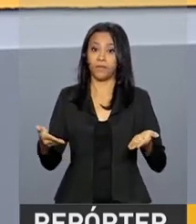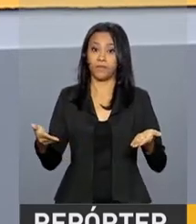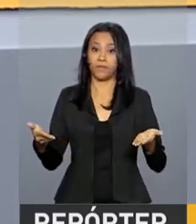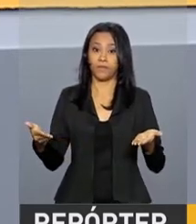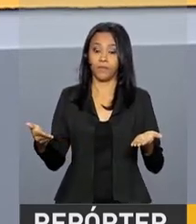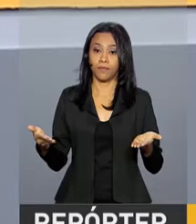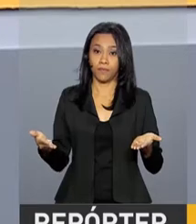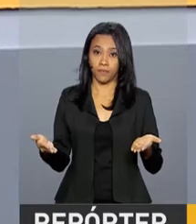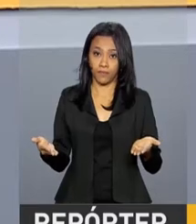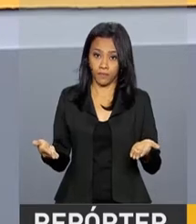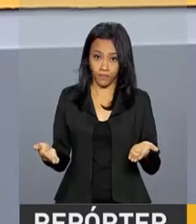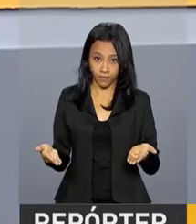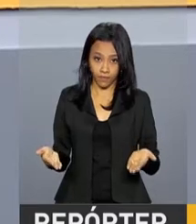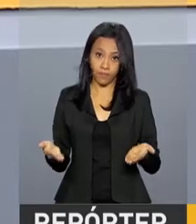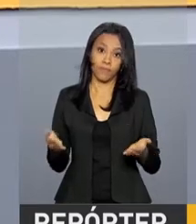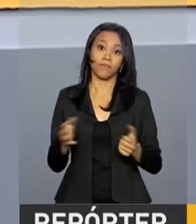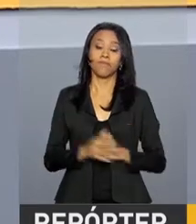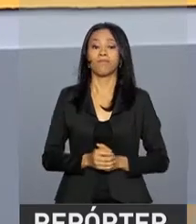www.planetaterra.com.br